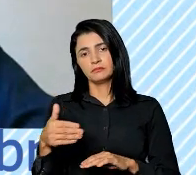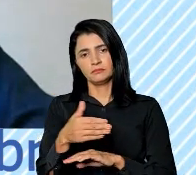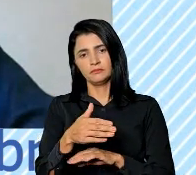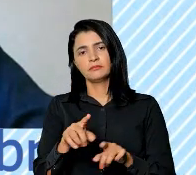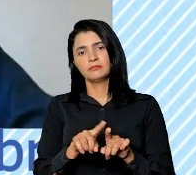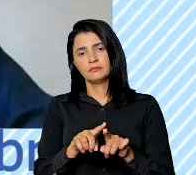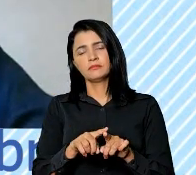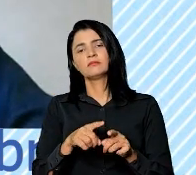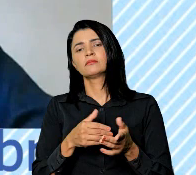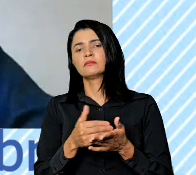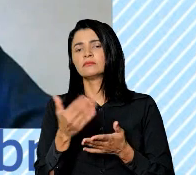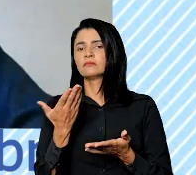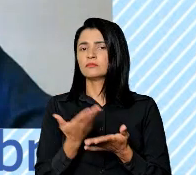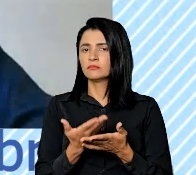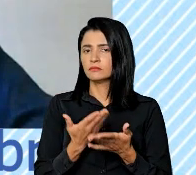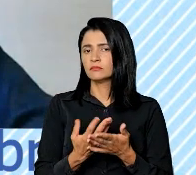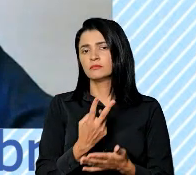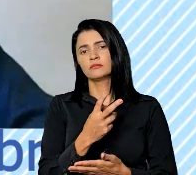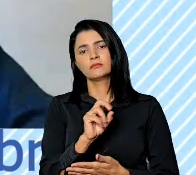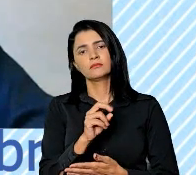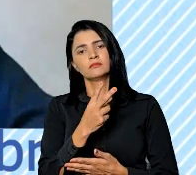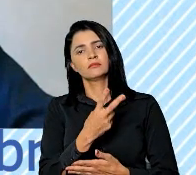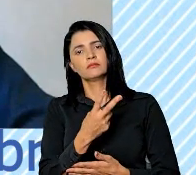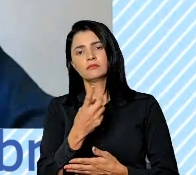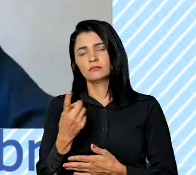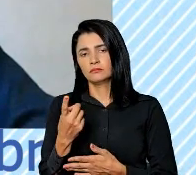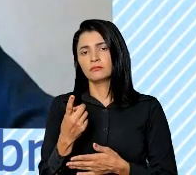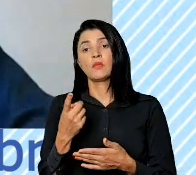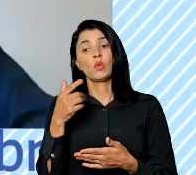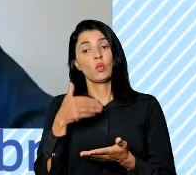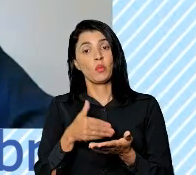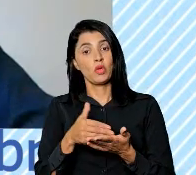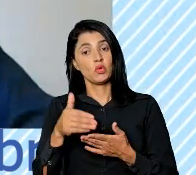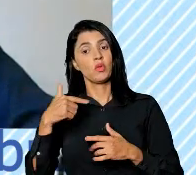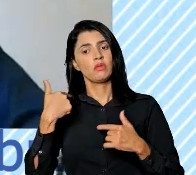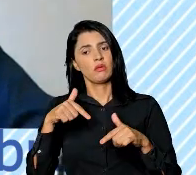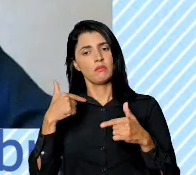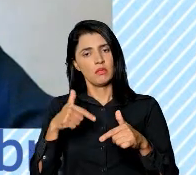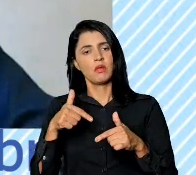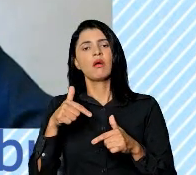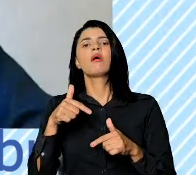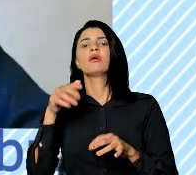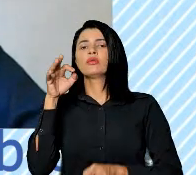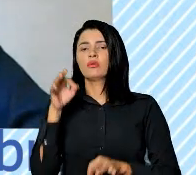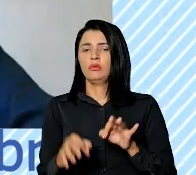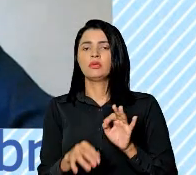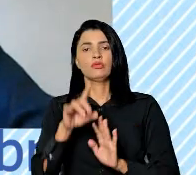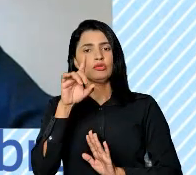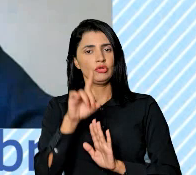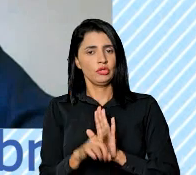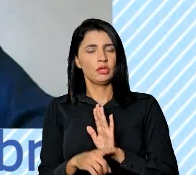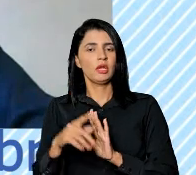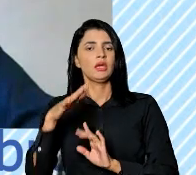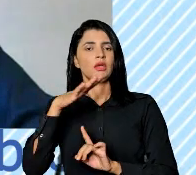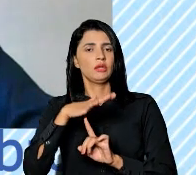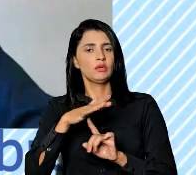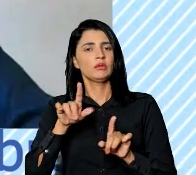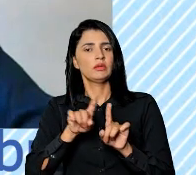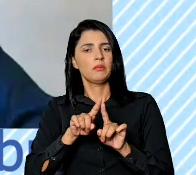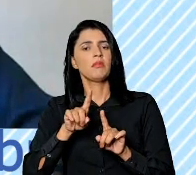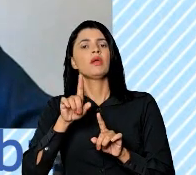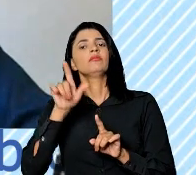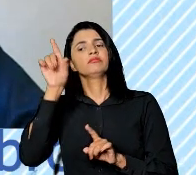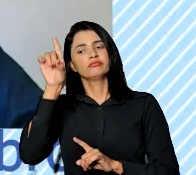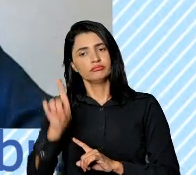magistratura em 2001, é juíza de Direito do Tribunal Regional Eleitoral do Paraná, como eu já disse, e também diretora